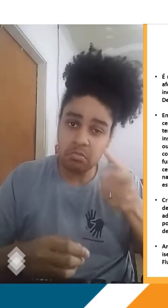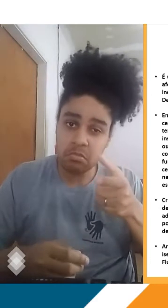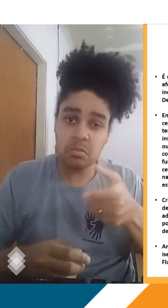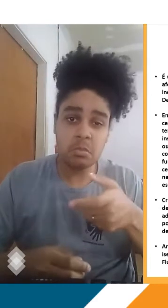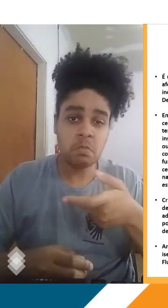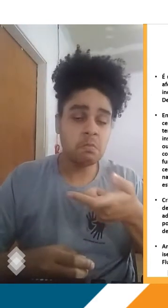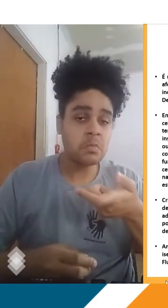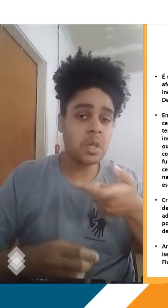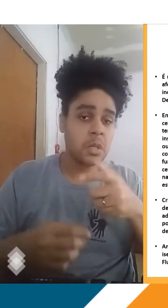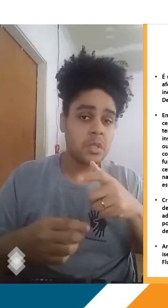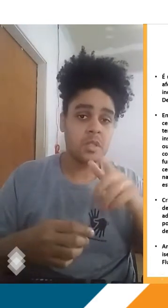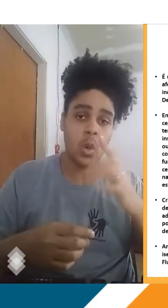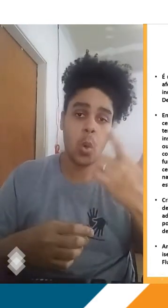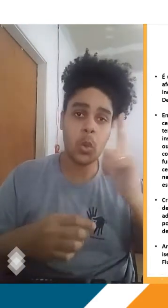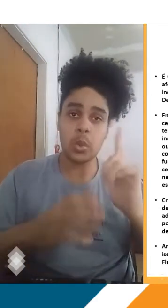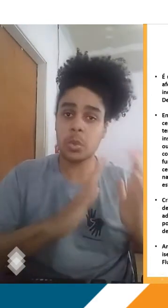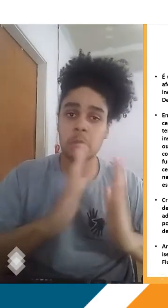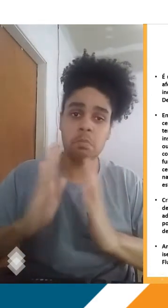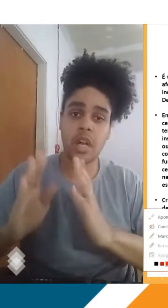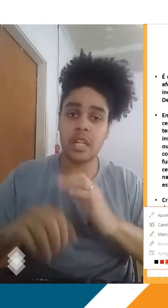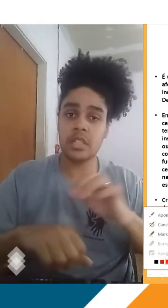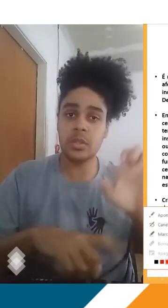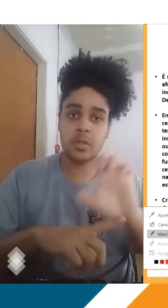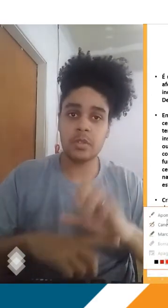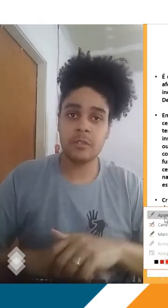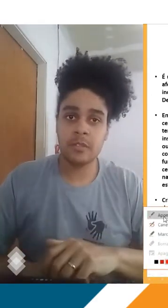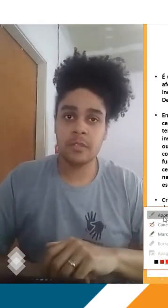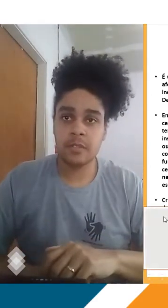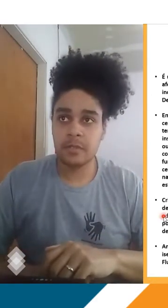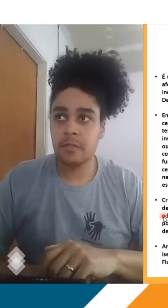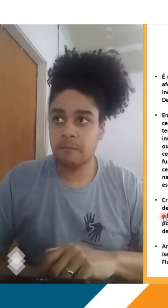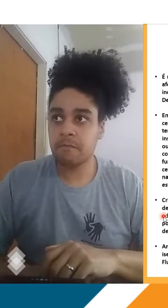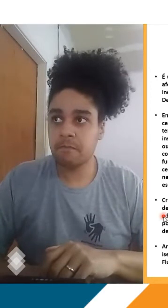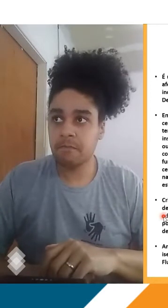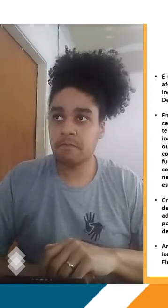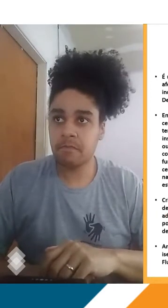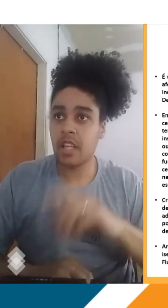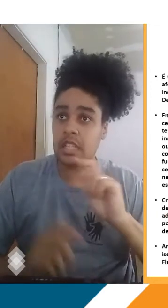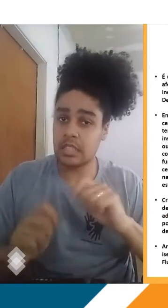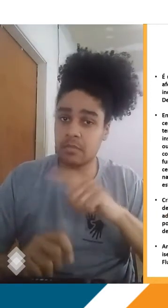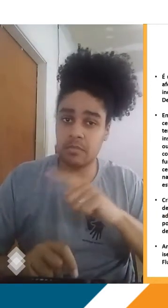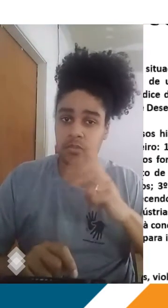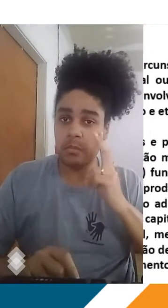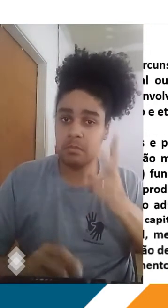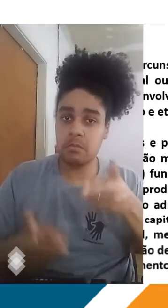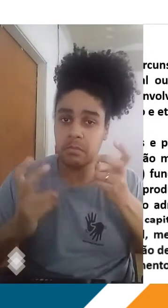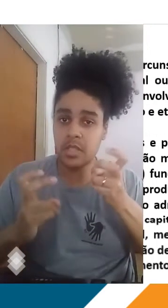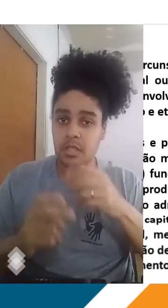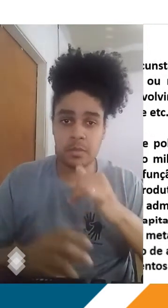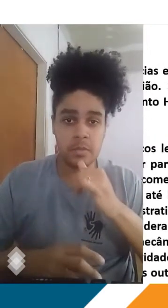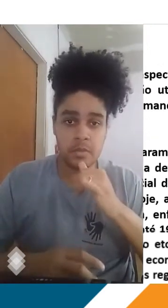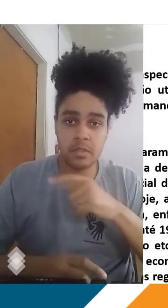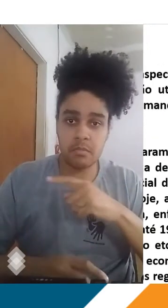estado. Pessoal, por exemplo, quando ele fala sobre isso, preste atenção nessa tabela aqui. Isso é muito perceptível, por